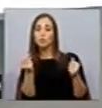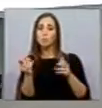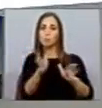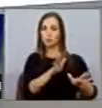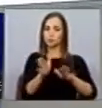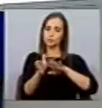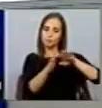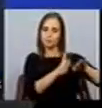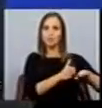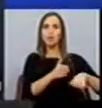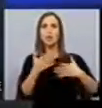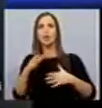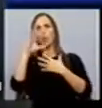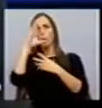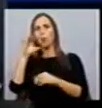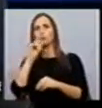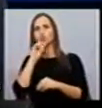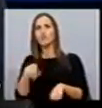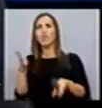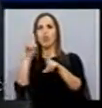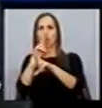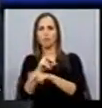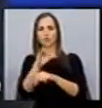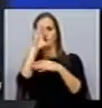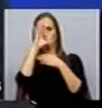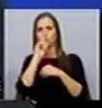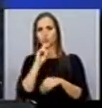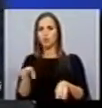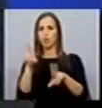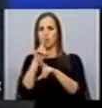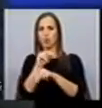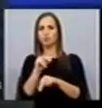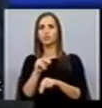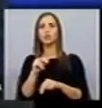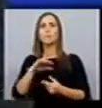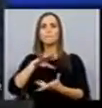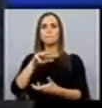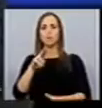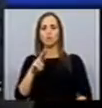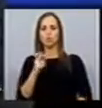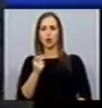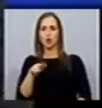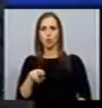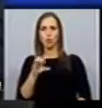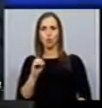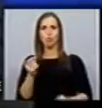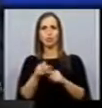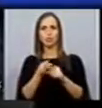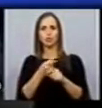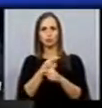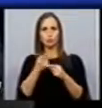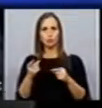a eventuais novas luas. E estas eventuais novas luas levam-nos para o Urano. E é uma história particularmente interessante. É que os astrónomos foram